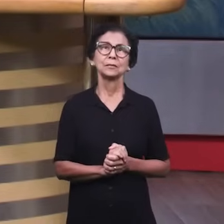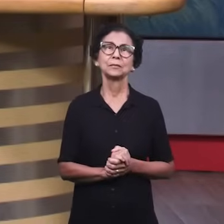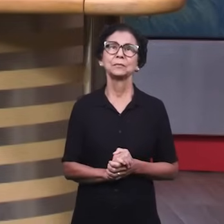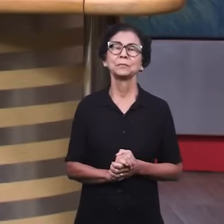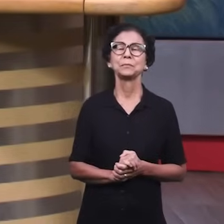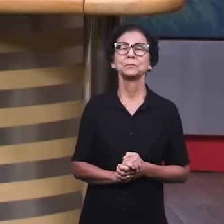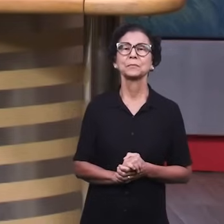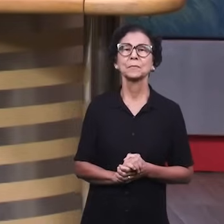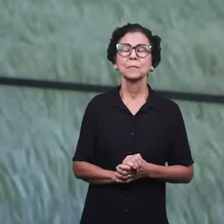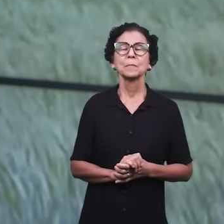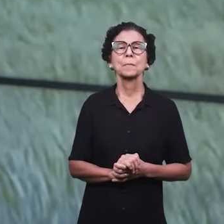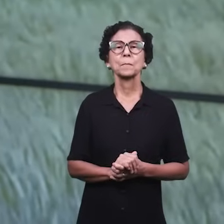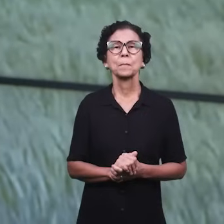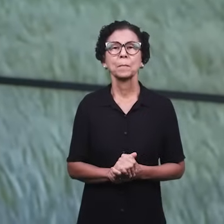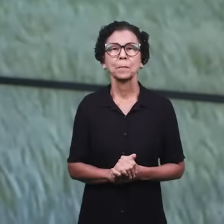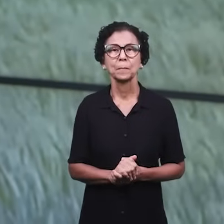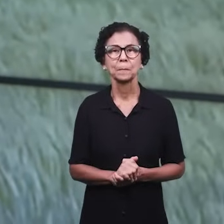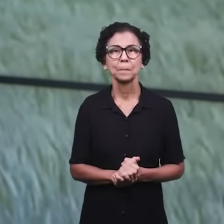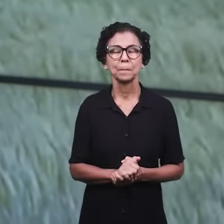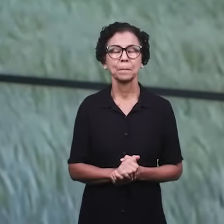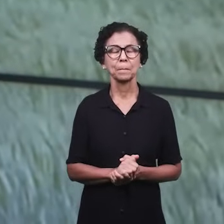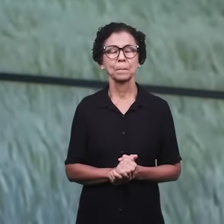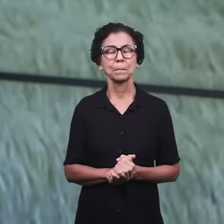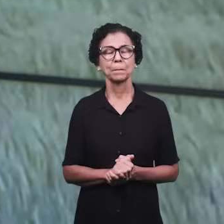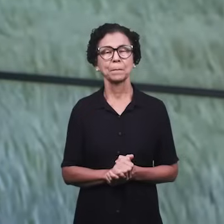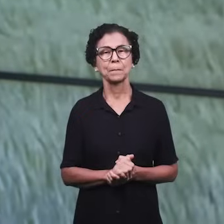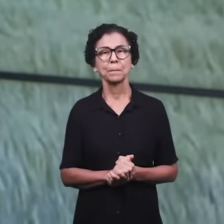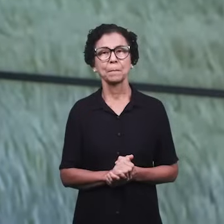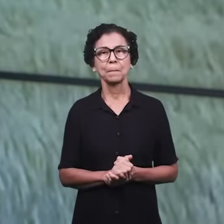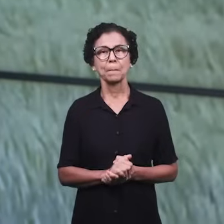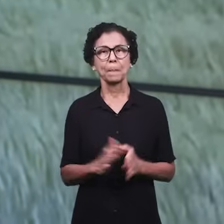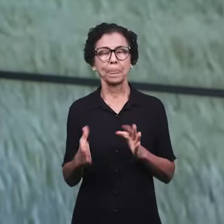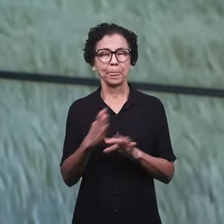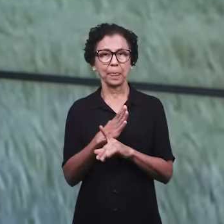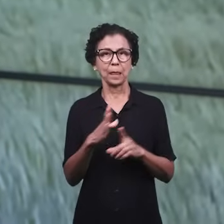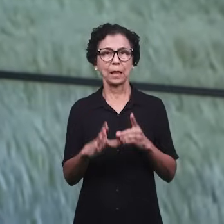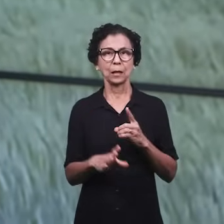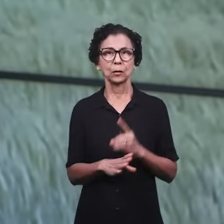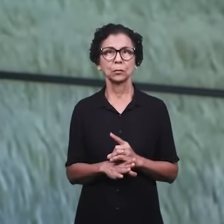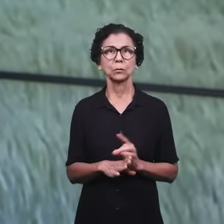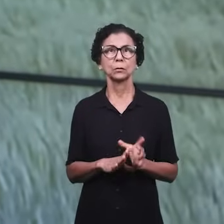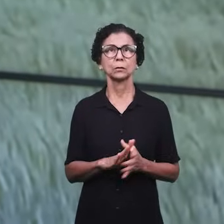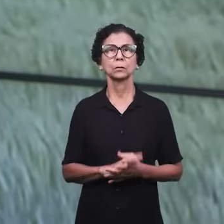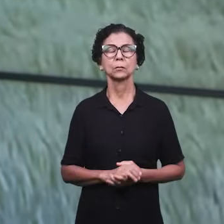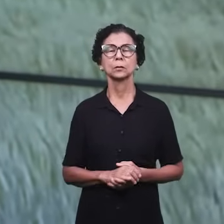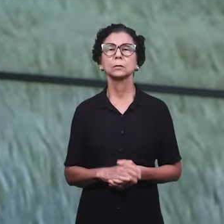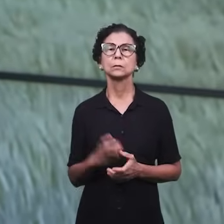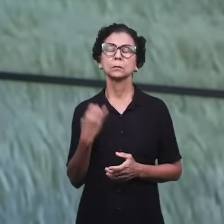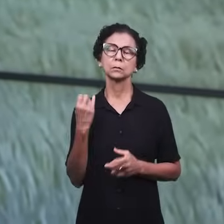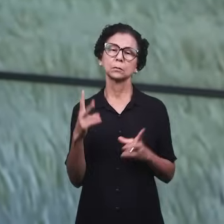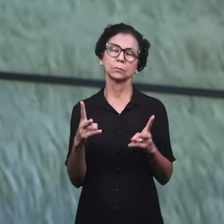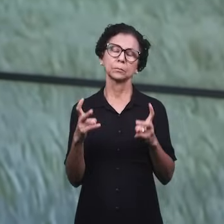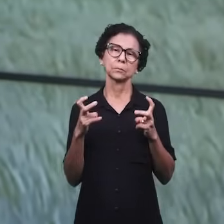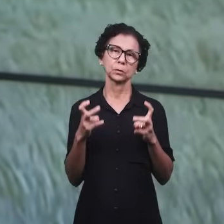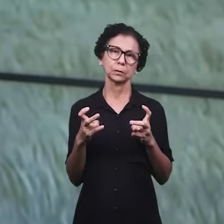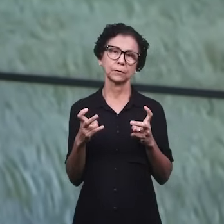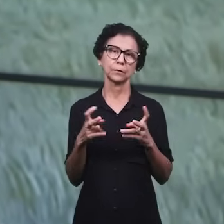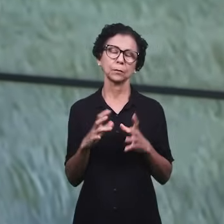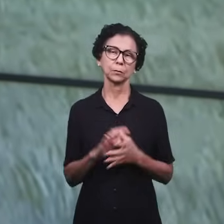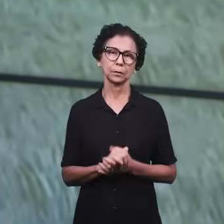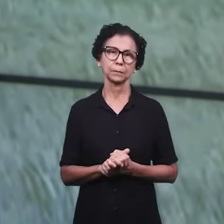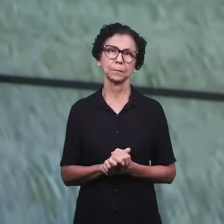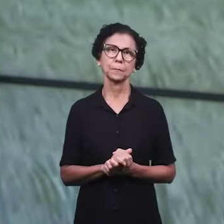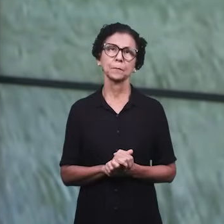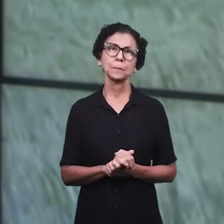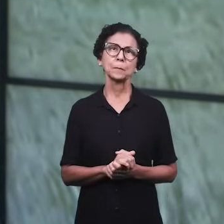já nosso tempo né Eu acho que há dois sentimentos n que o pastor deve eh observar quando for conduzir um culto de